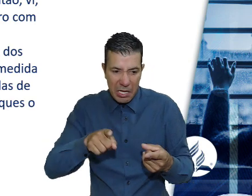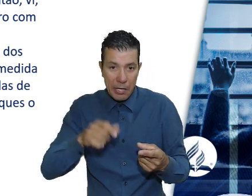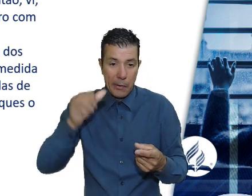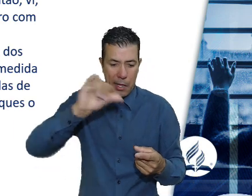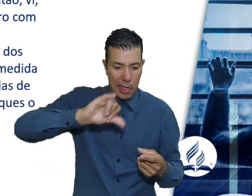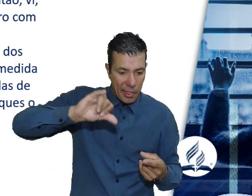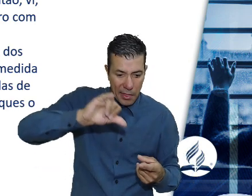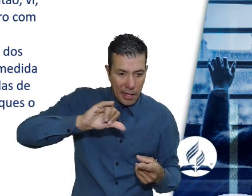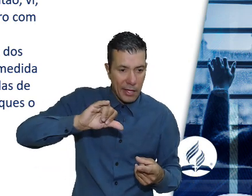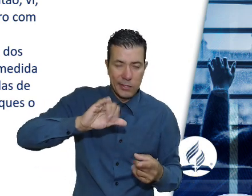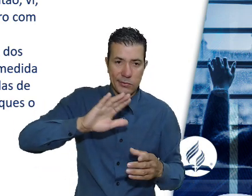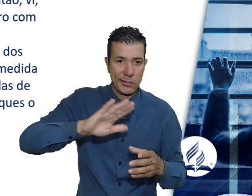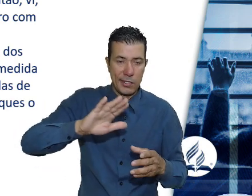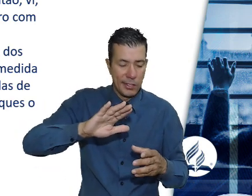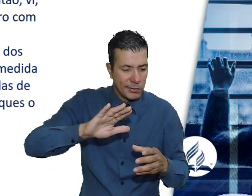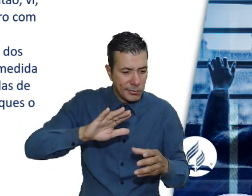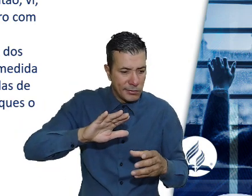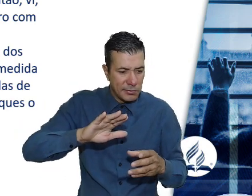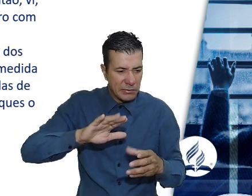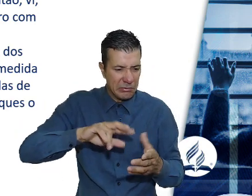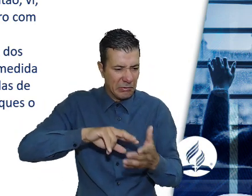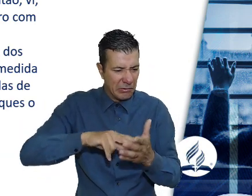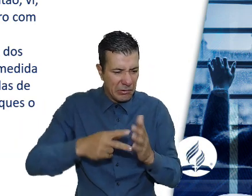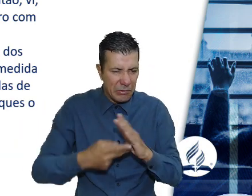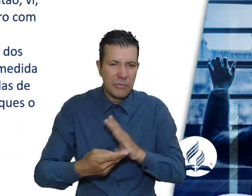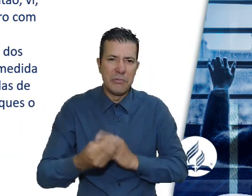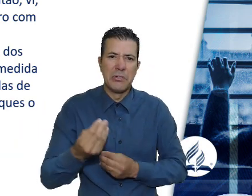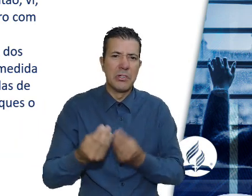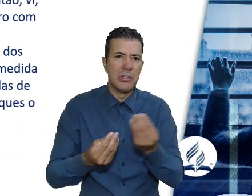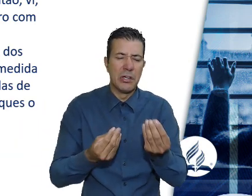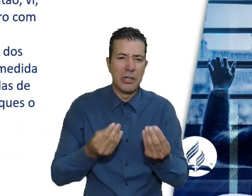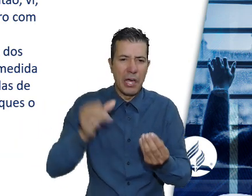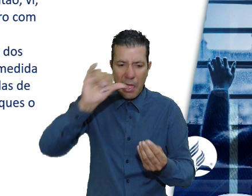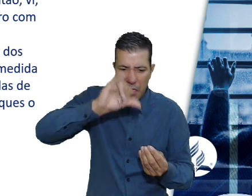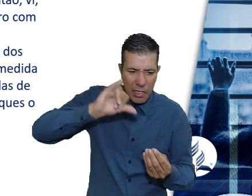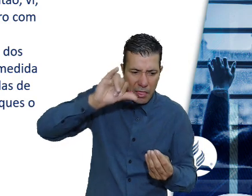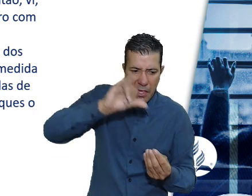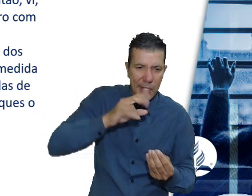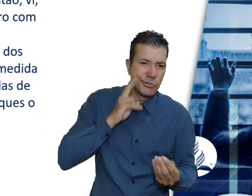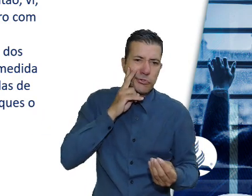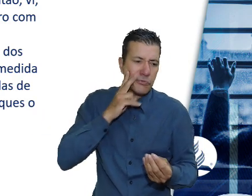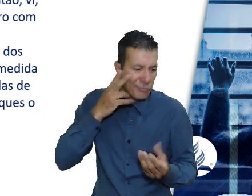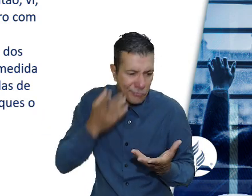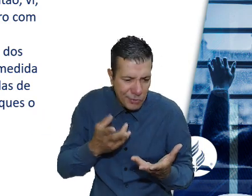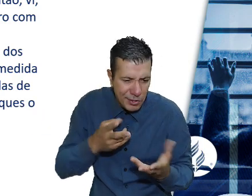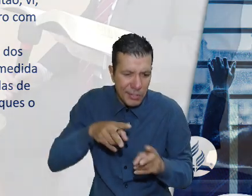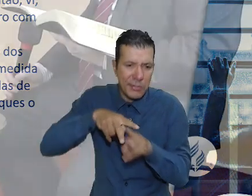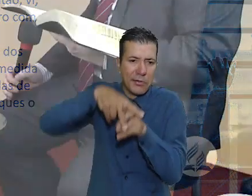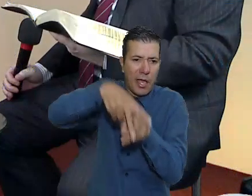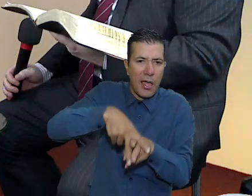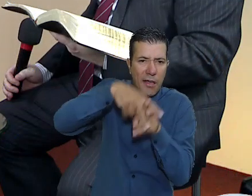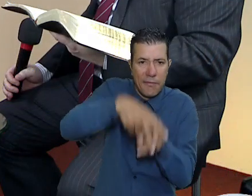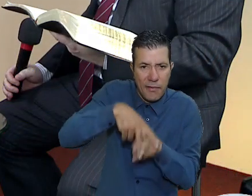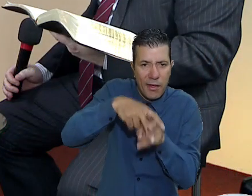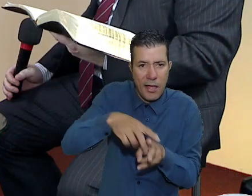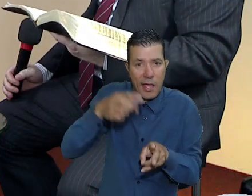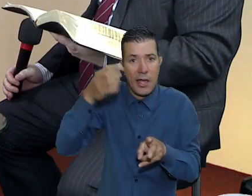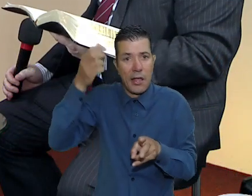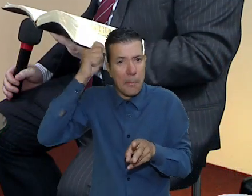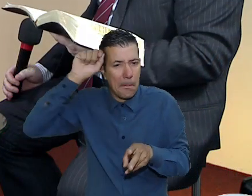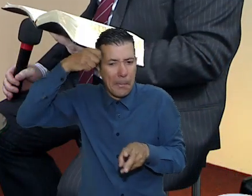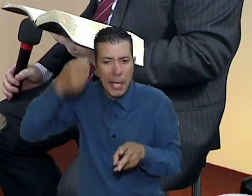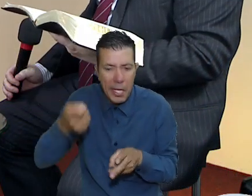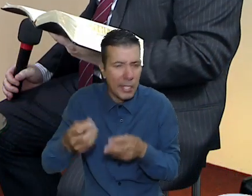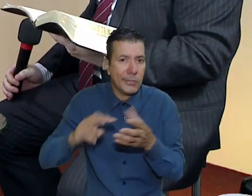azeite e o vinho. O que significa então, querido amigo, este terceiro cavalo ou este terceiro selo que está sendo